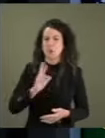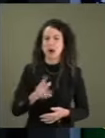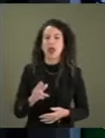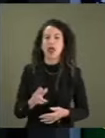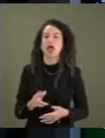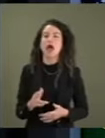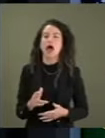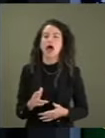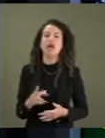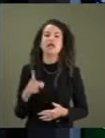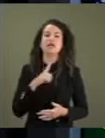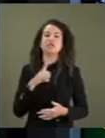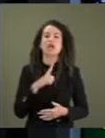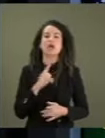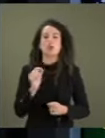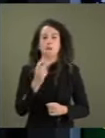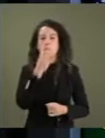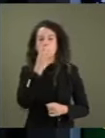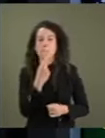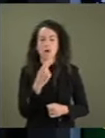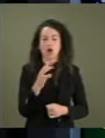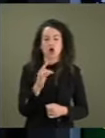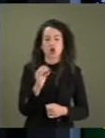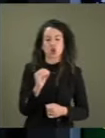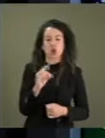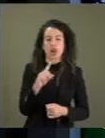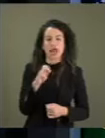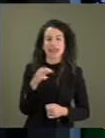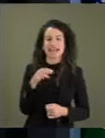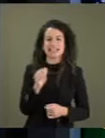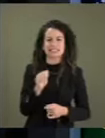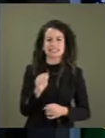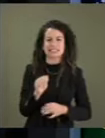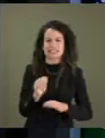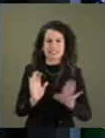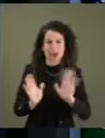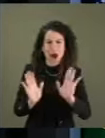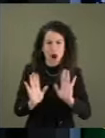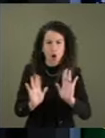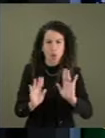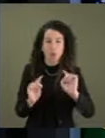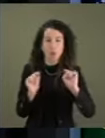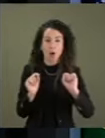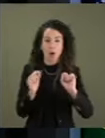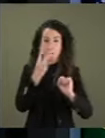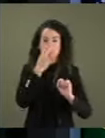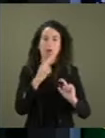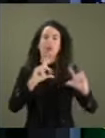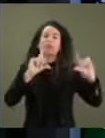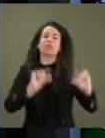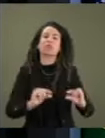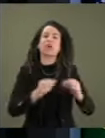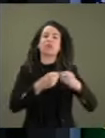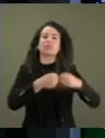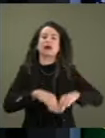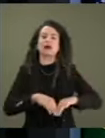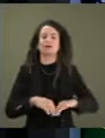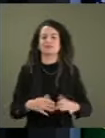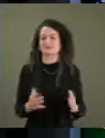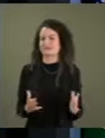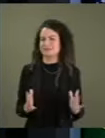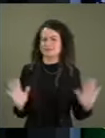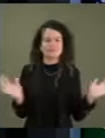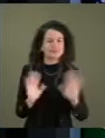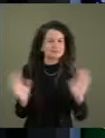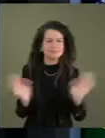quer, como esse governo que é um defensor do, como eles chamam, redução de danos. Tolerância tem que